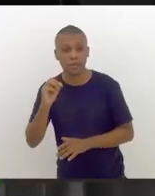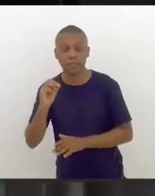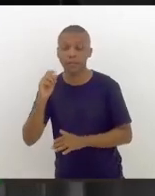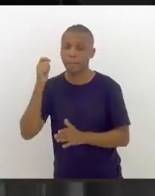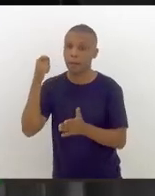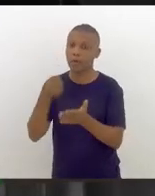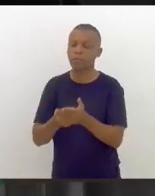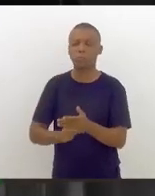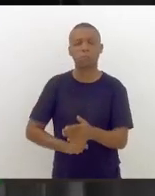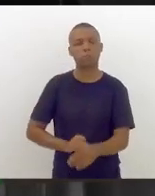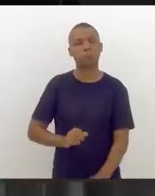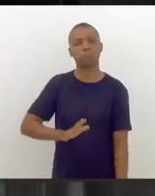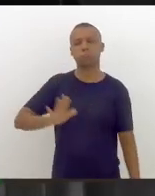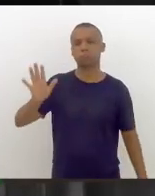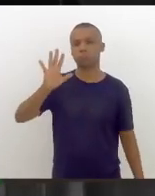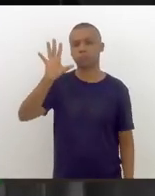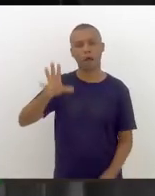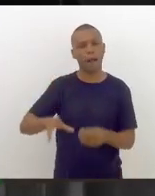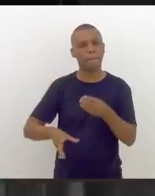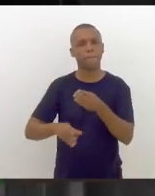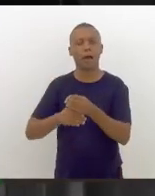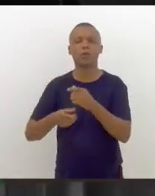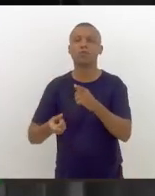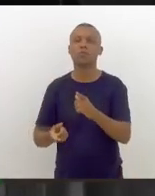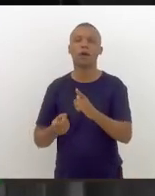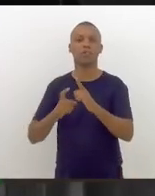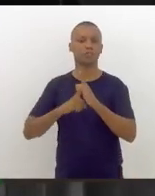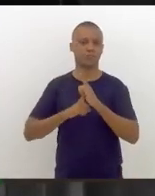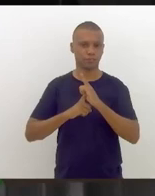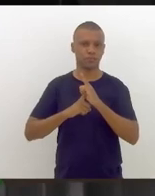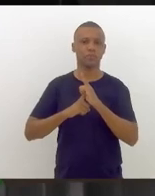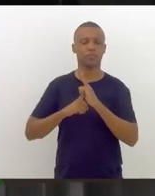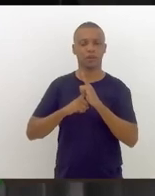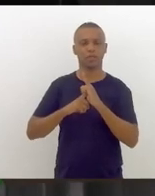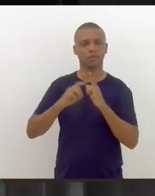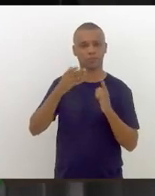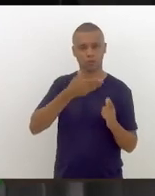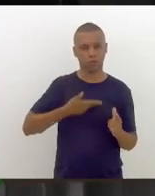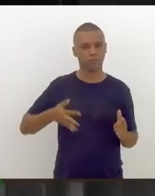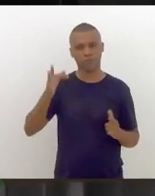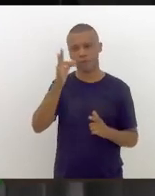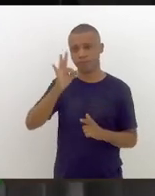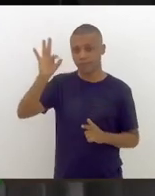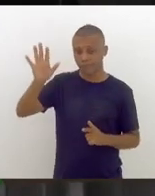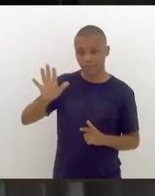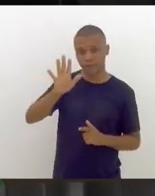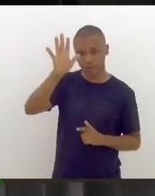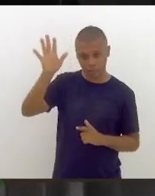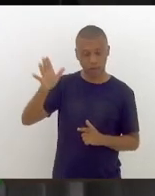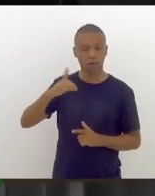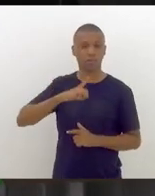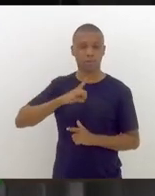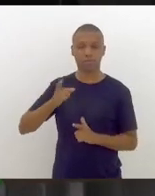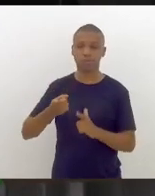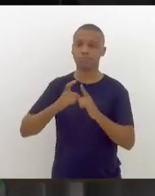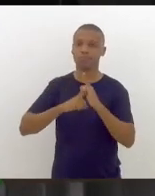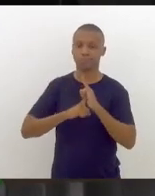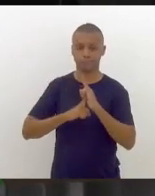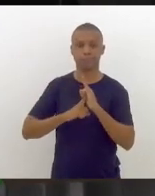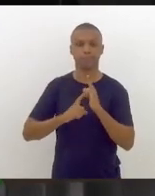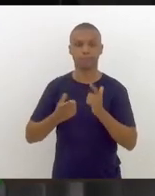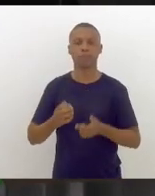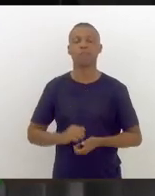absurda mais com a dívida externa então com a dívida que se tem com o governo